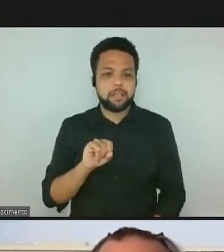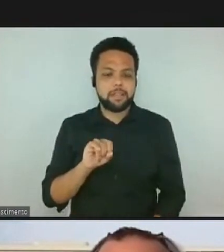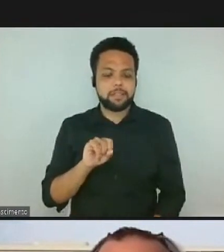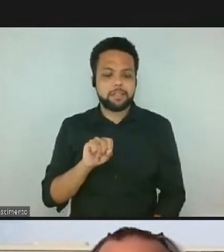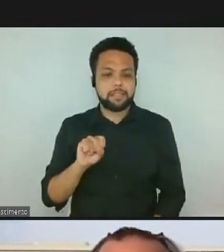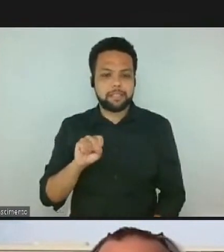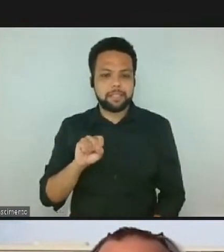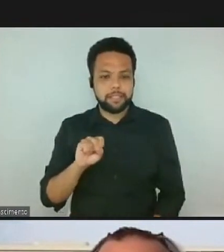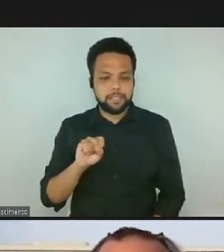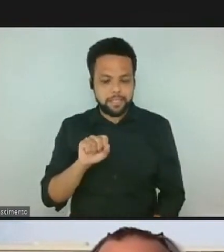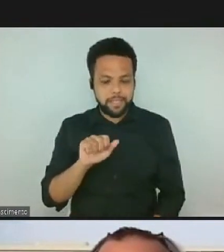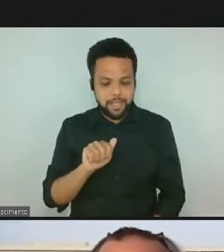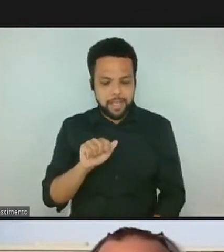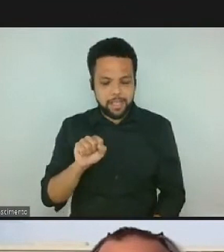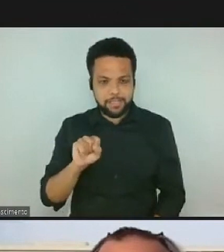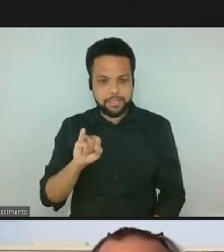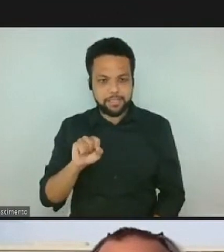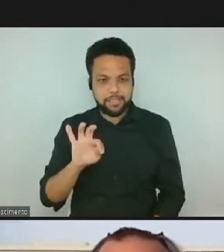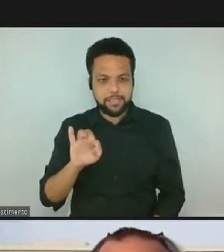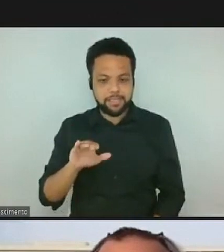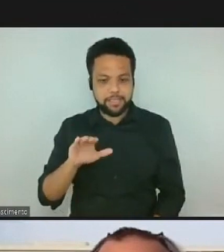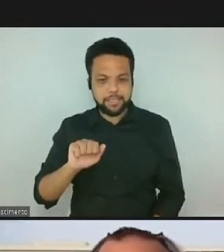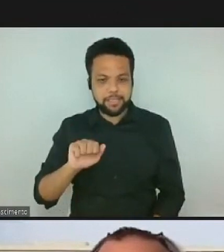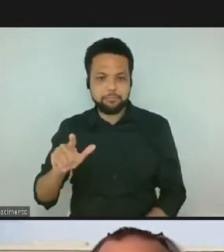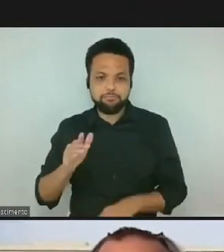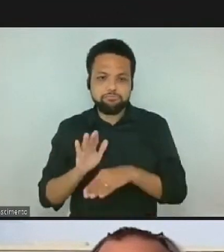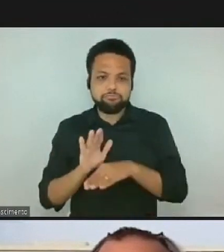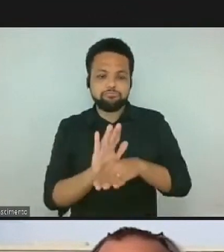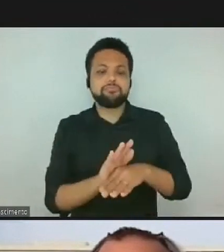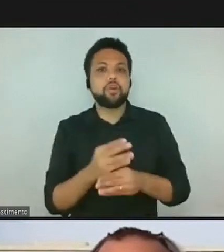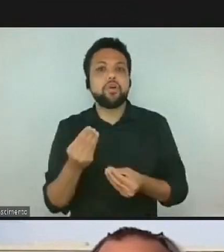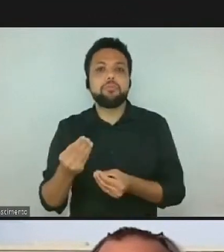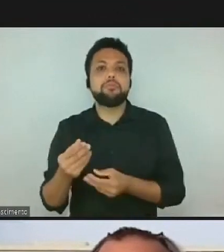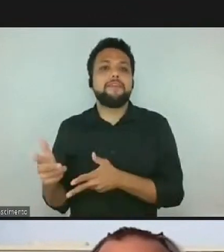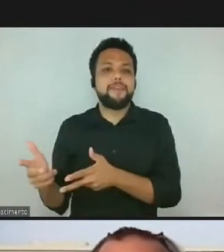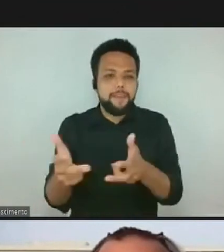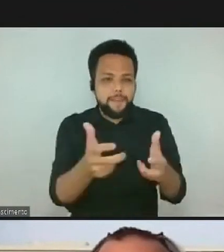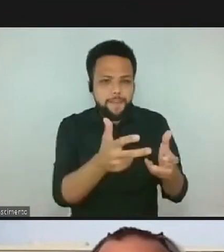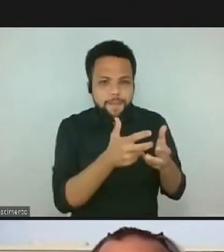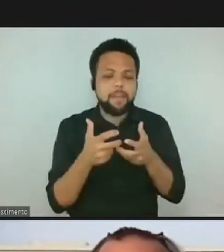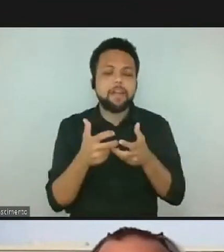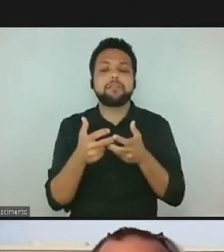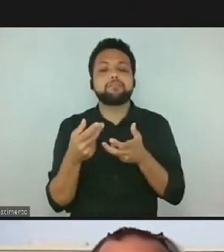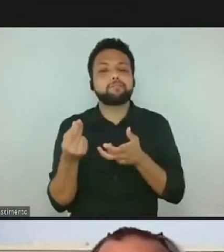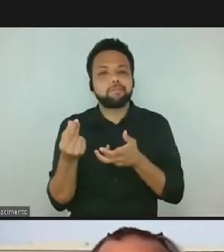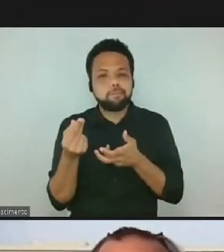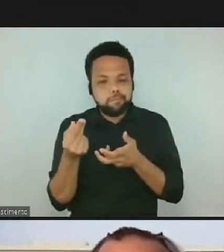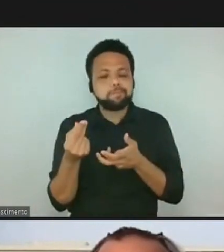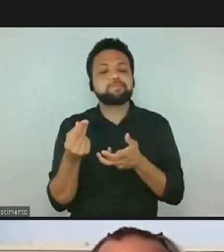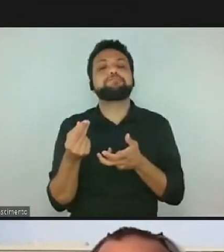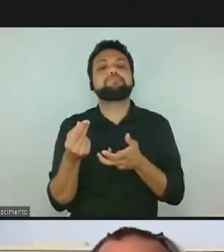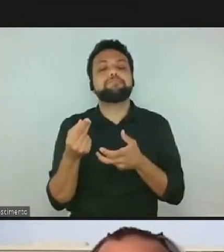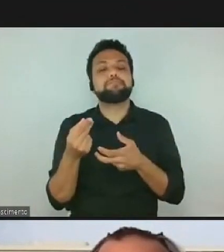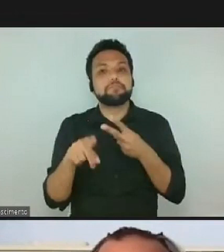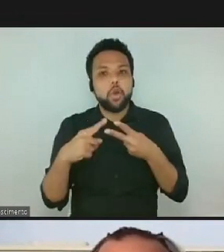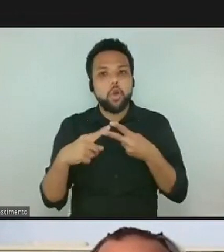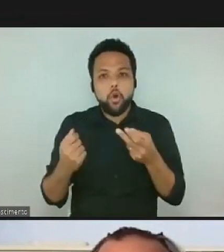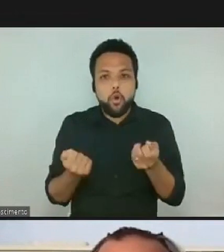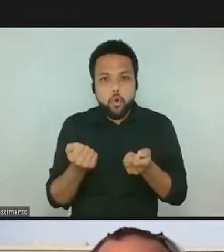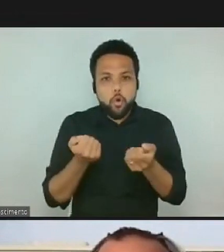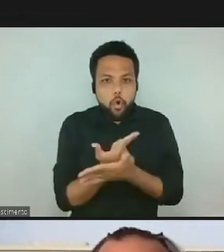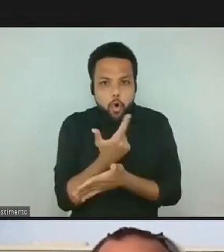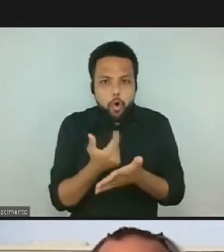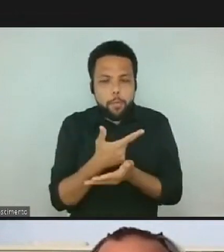captação de recursos, compra e entrega das cestas básicas. No início, como essa ação